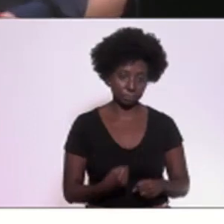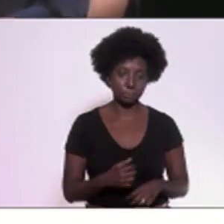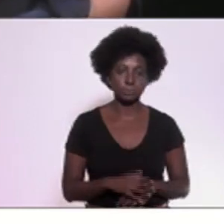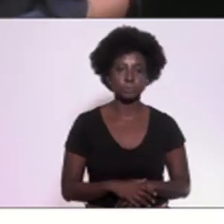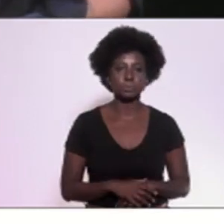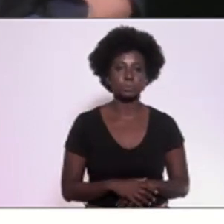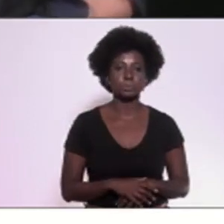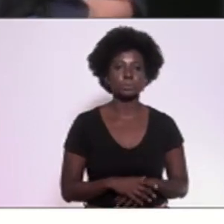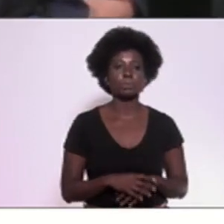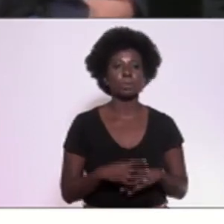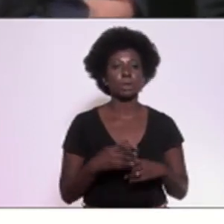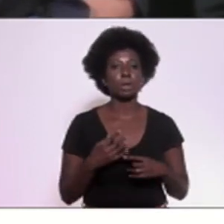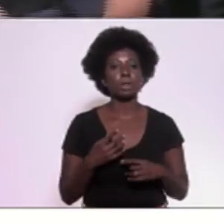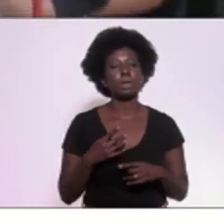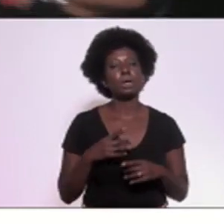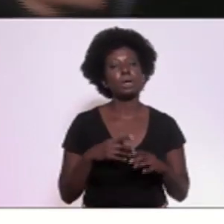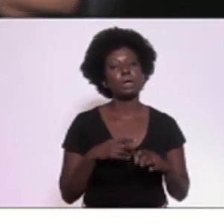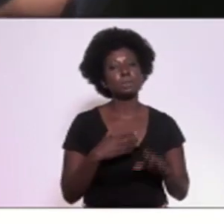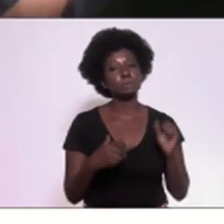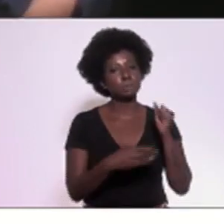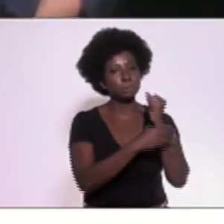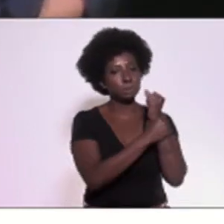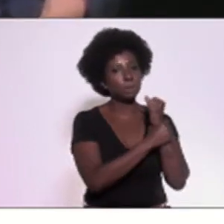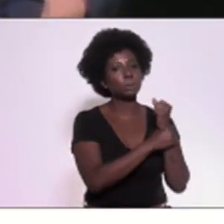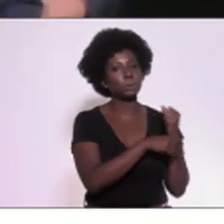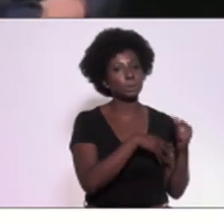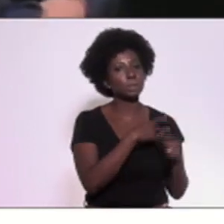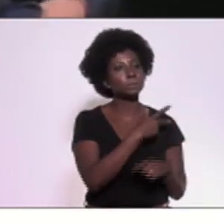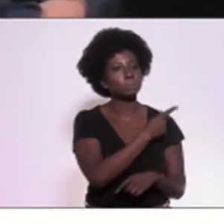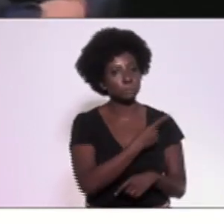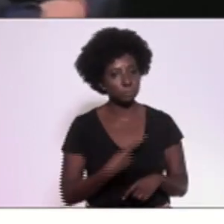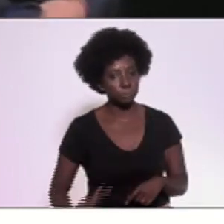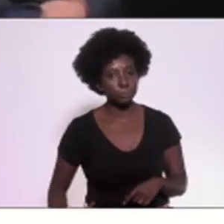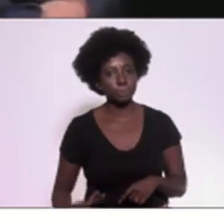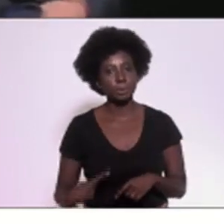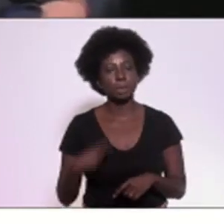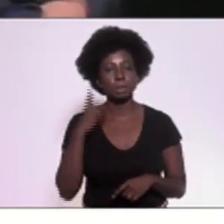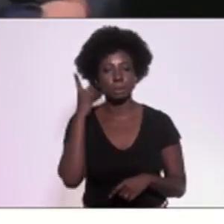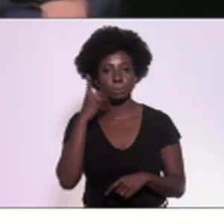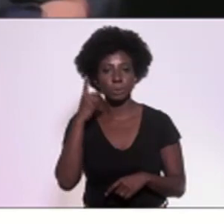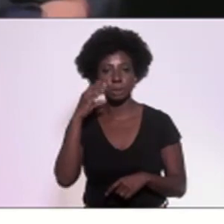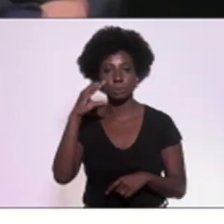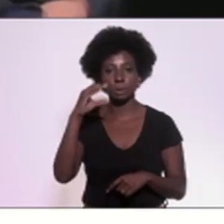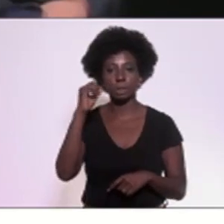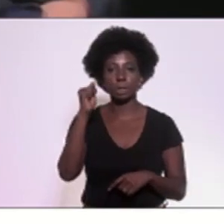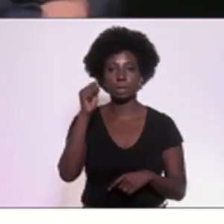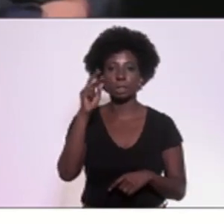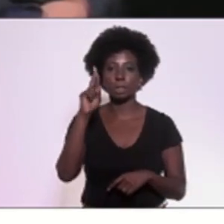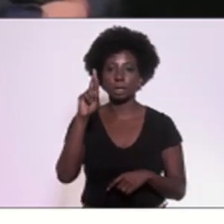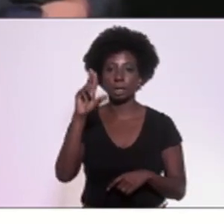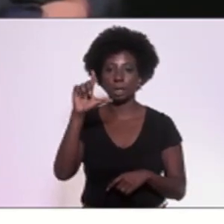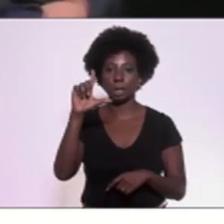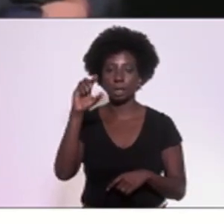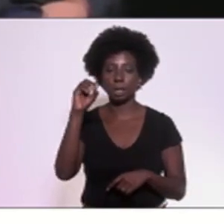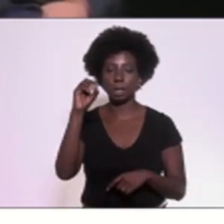Pela Comissão de Segurança Pública, Assunto de Polícia, deputado doutor delegado Carlos Augusto. Deputado Carlos